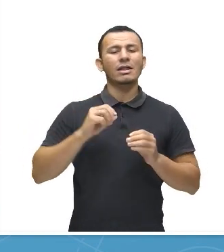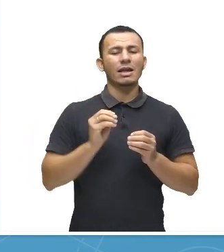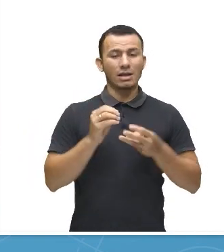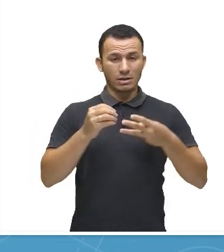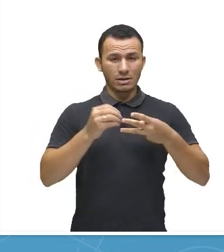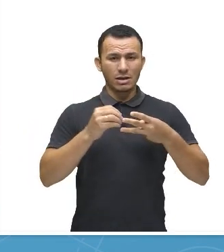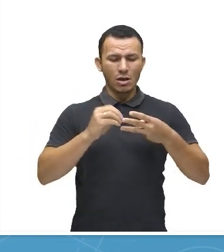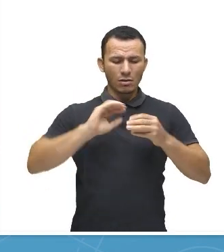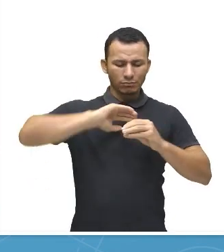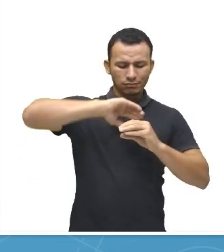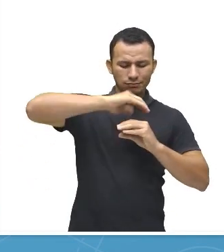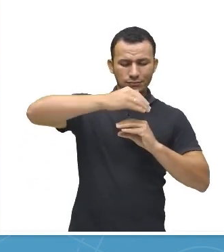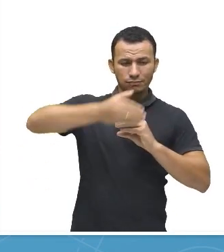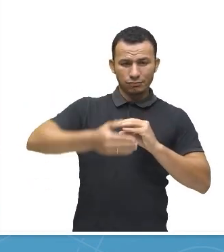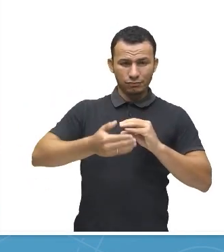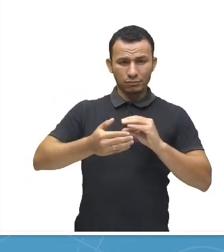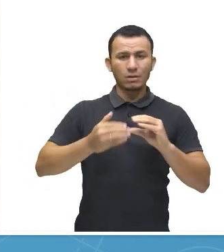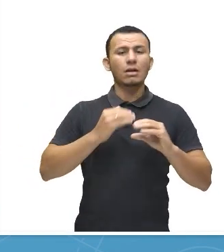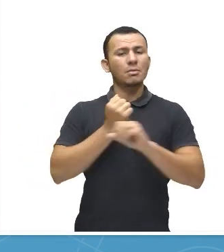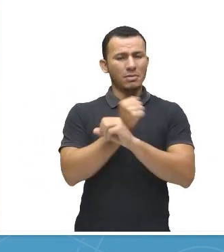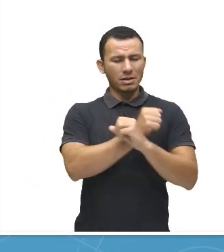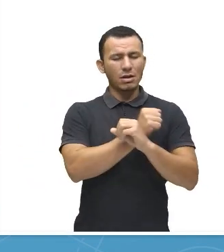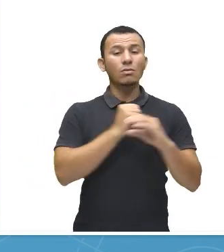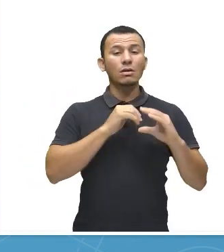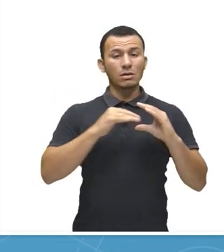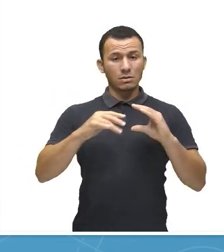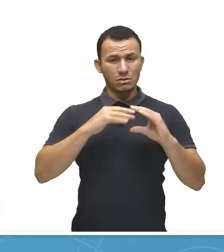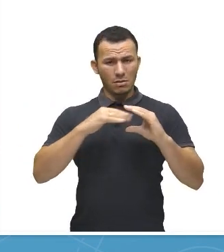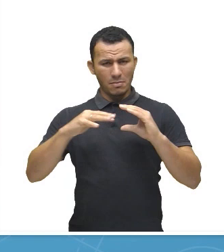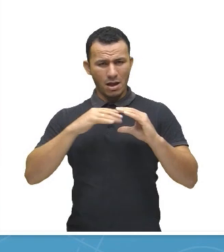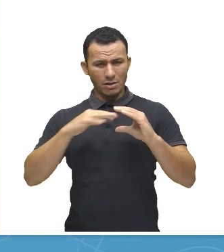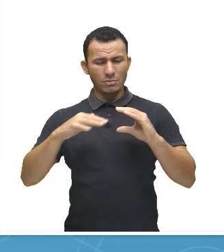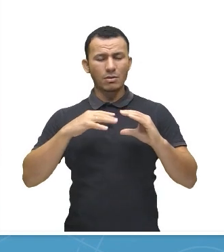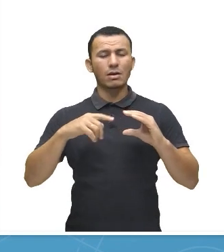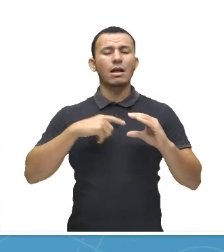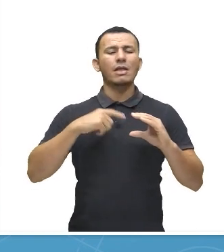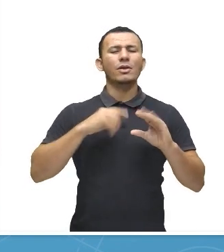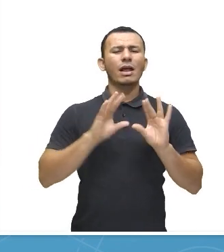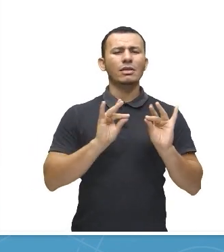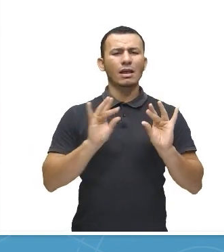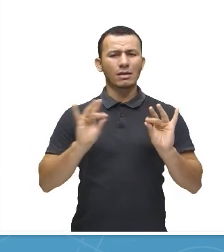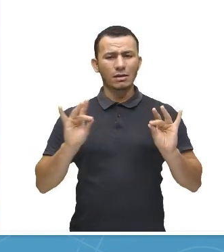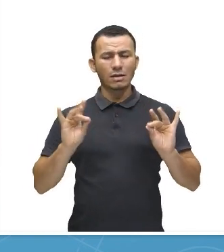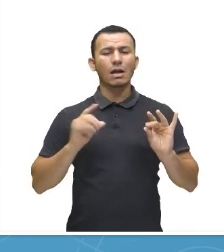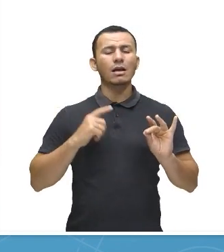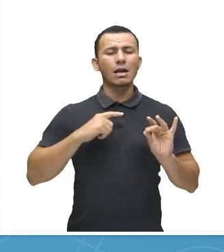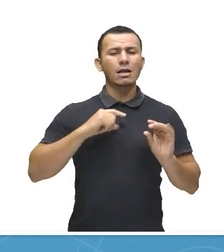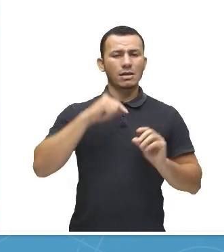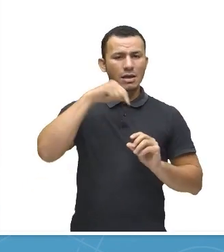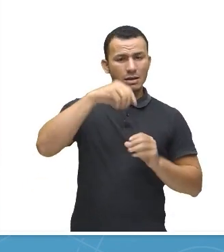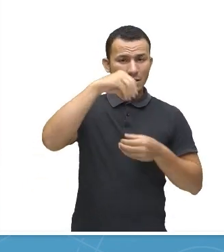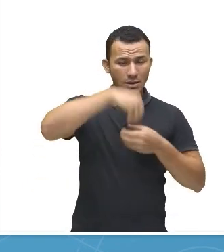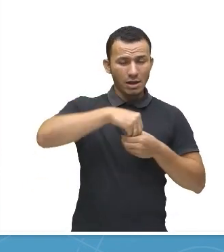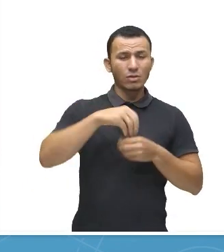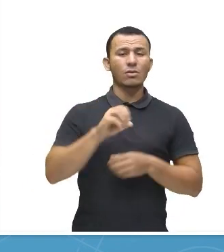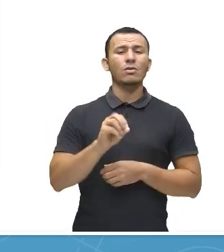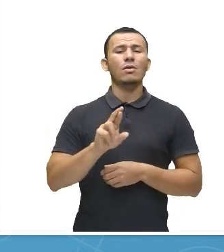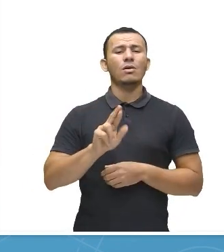célula. O citoplasma é a parte onde você tem um líquido fluido em que ficam as